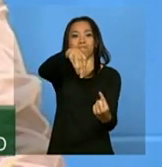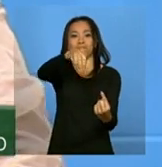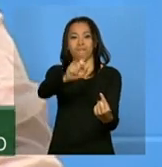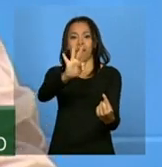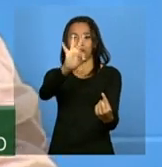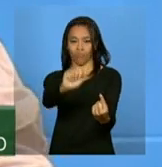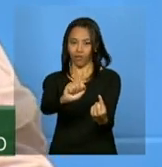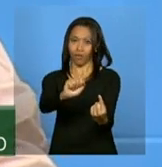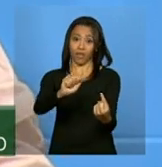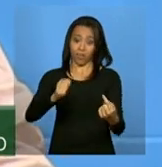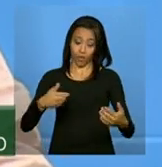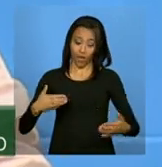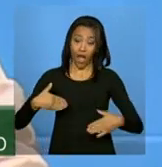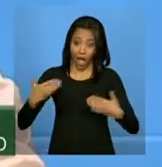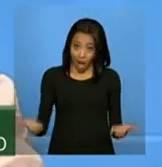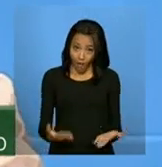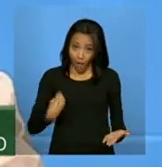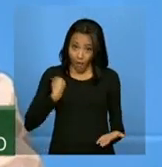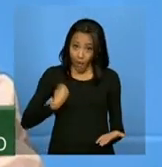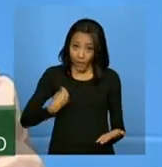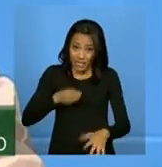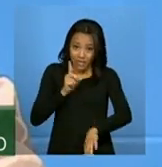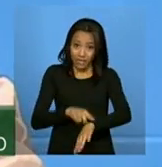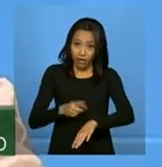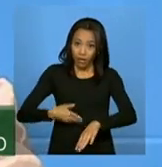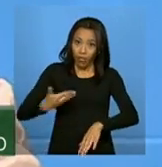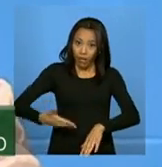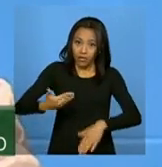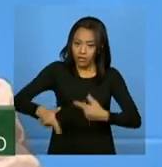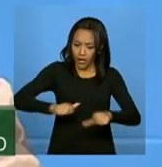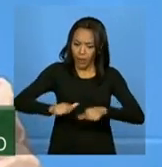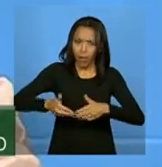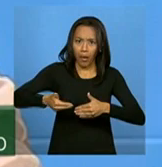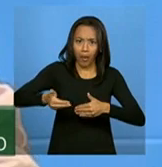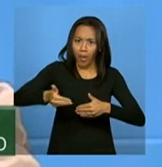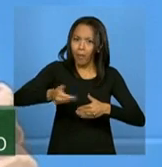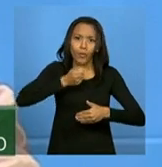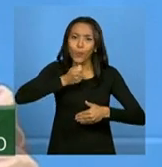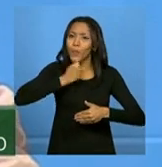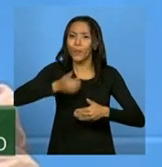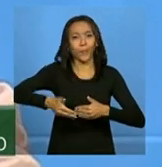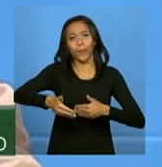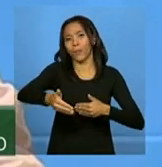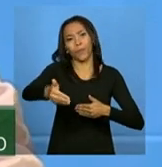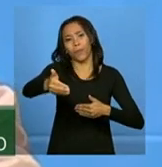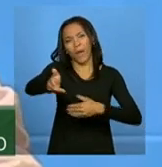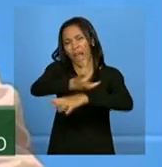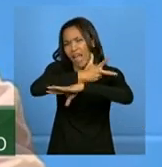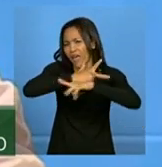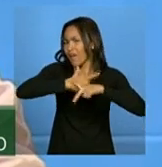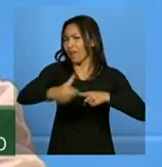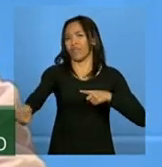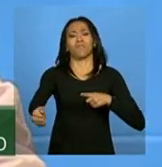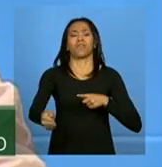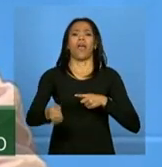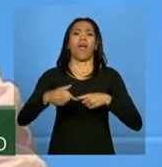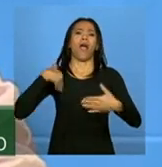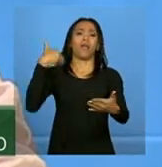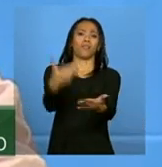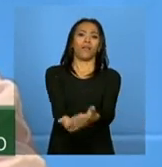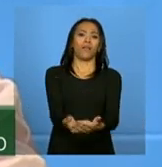no ritmo atual nós não vamos conseguir erradicar o trabalho infantil ou eliminar as piores formas até o ano de